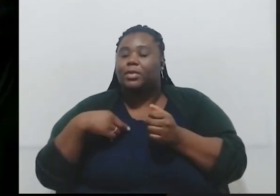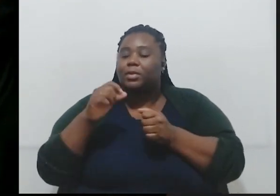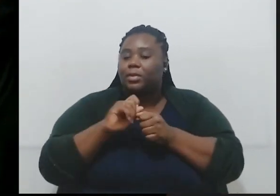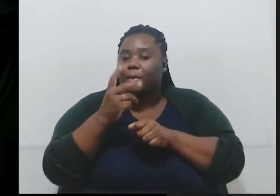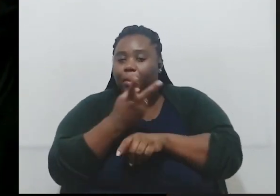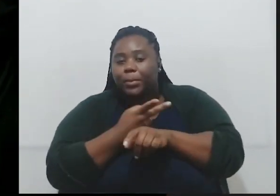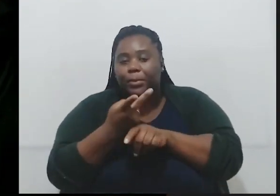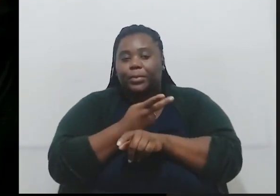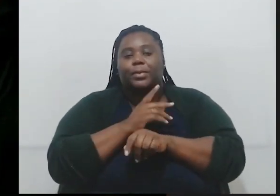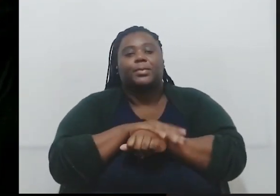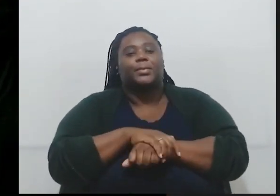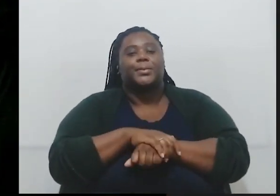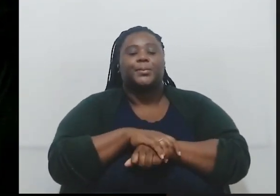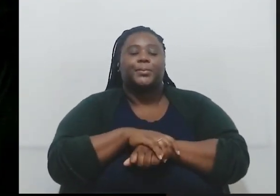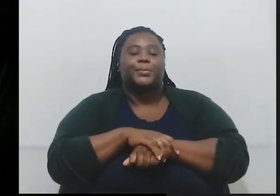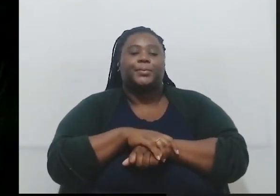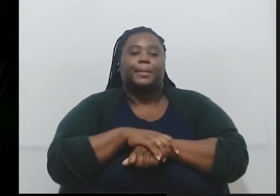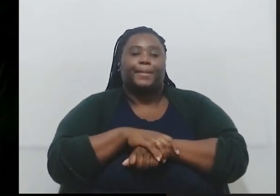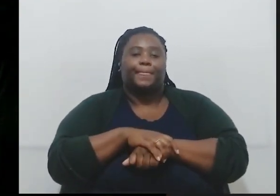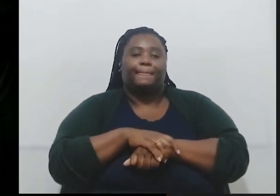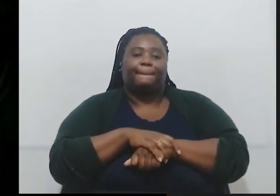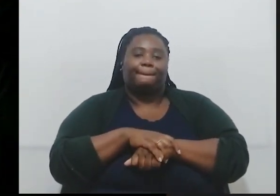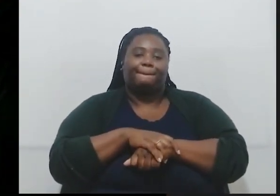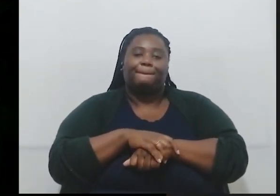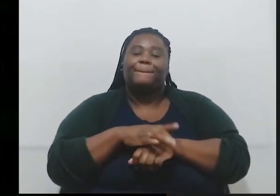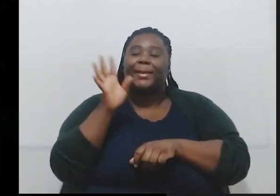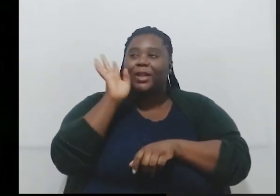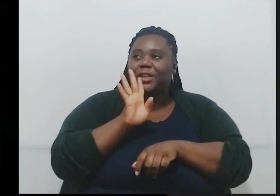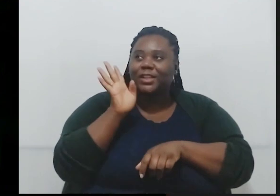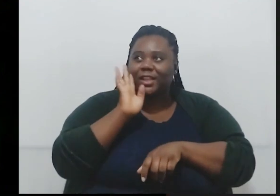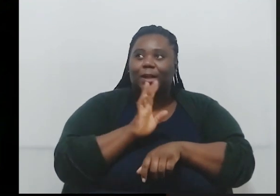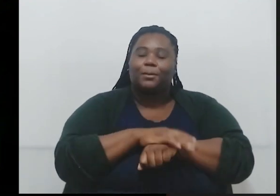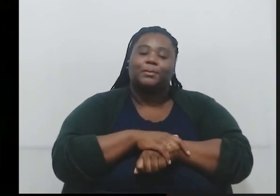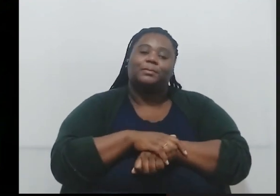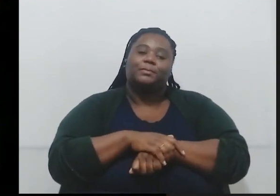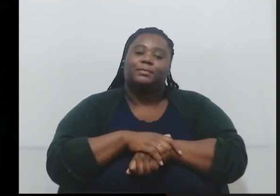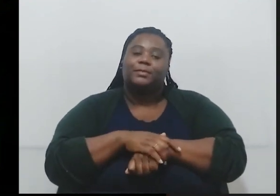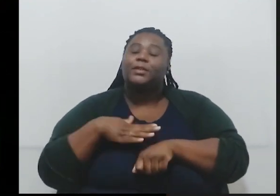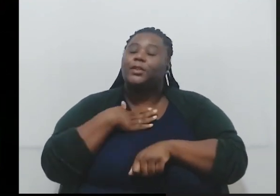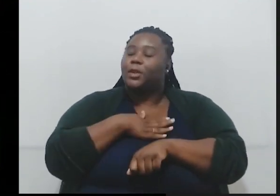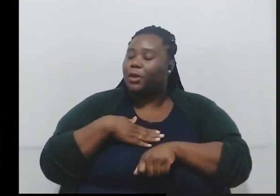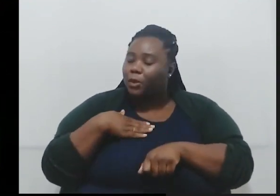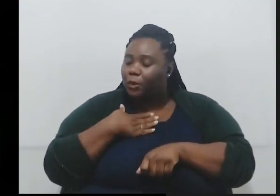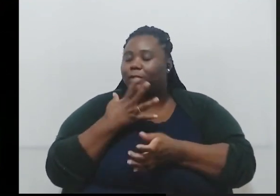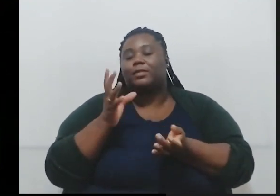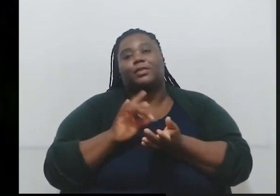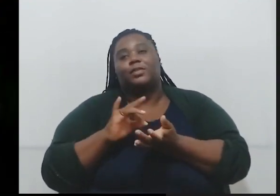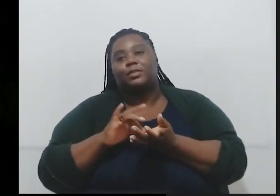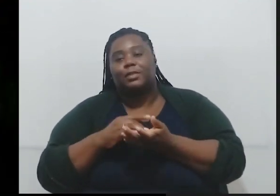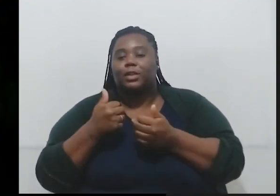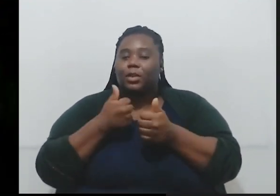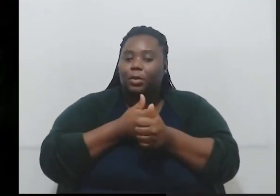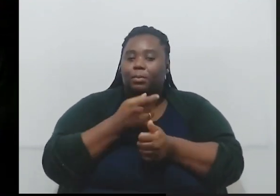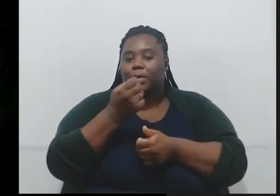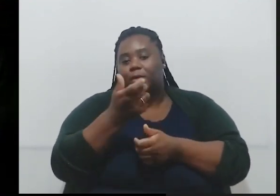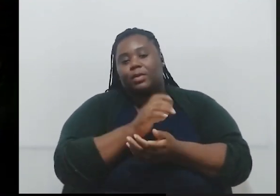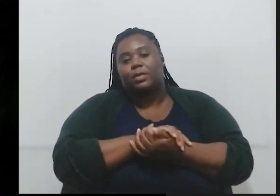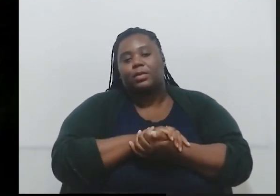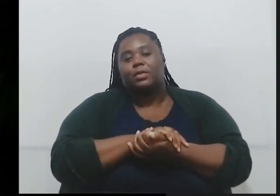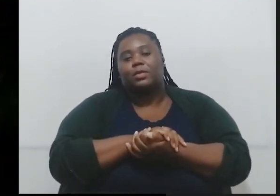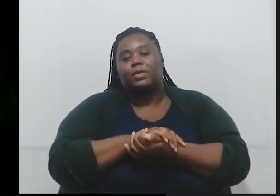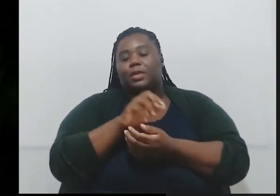cotidiano, artistas do cotidiano, e achei bem legal, assim, tenho curtido acompanhar um pouco. Liana Diegues